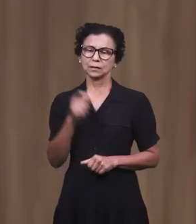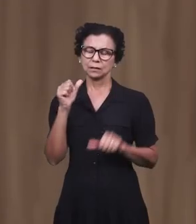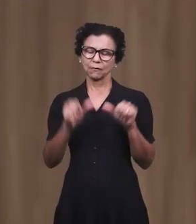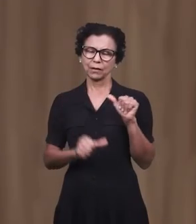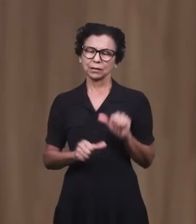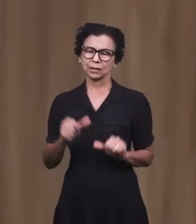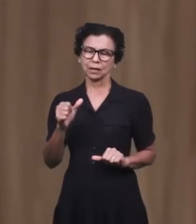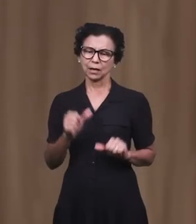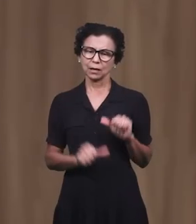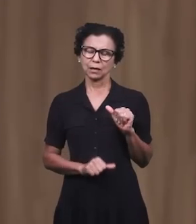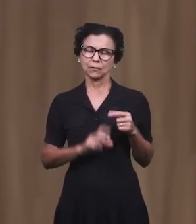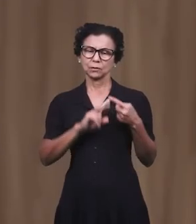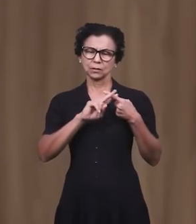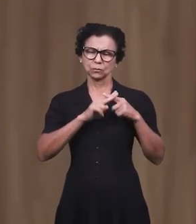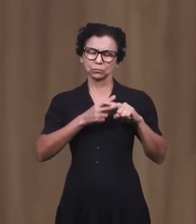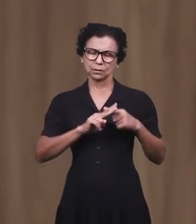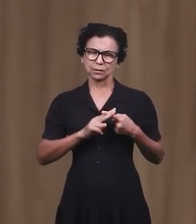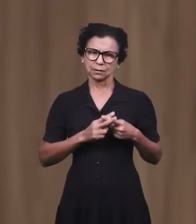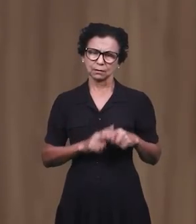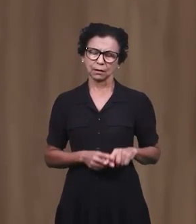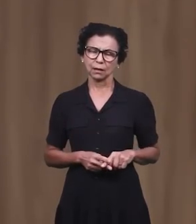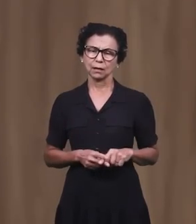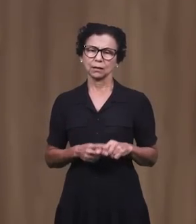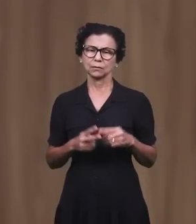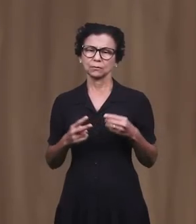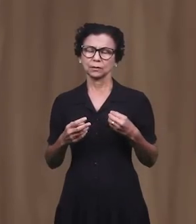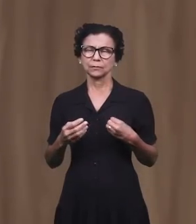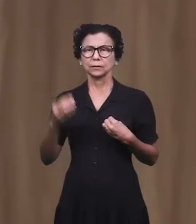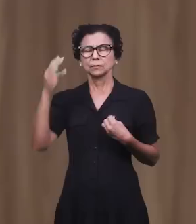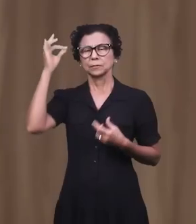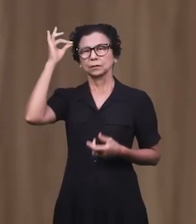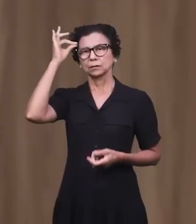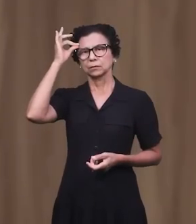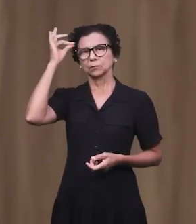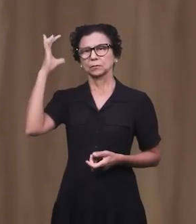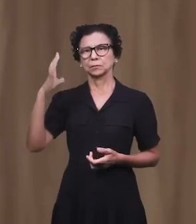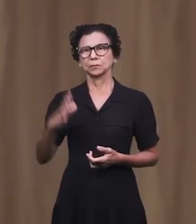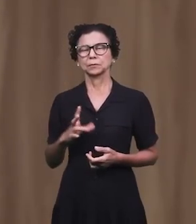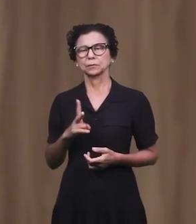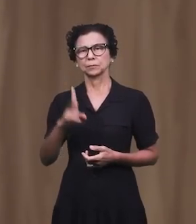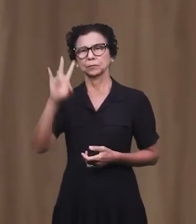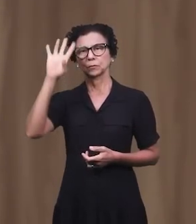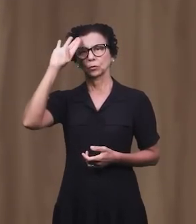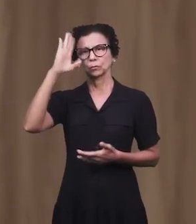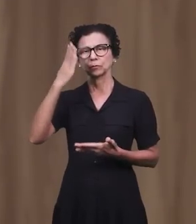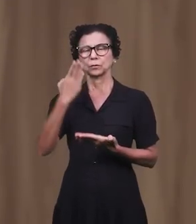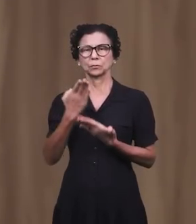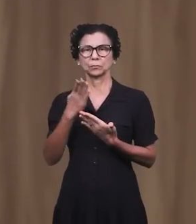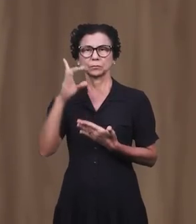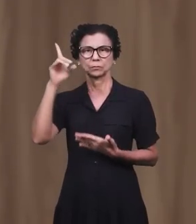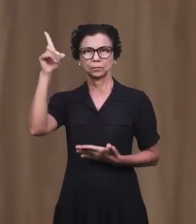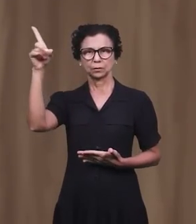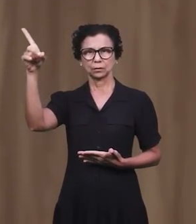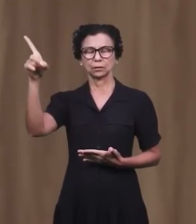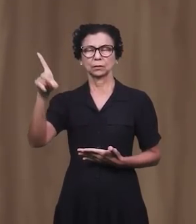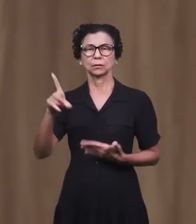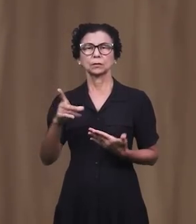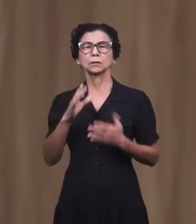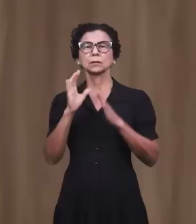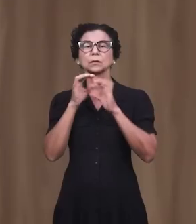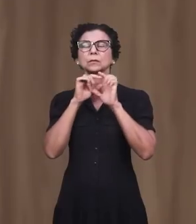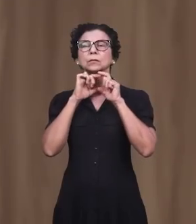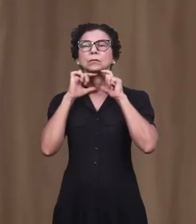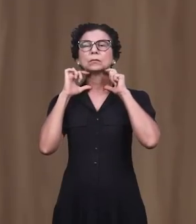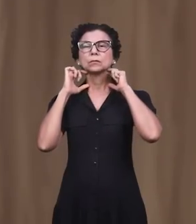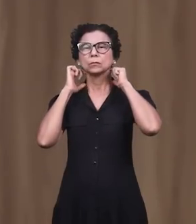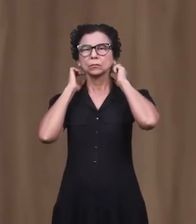foi dando a manutenção na sua vida espiritual e ele sempre confiou no Senhor. Então, o pescoço fala